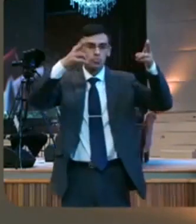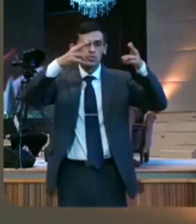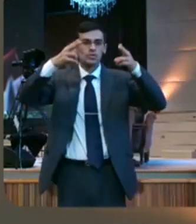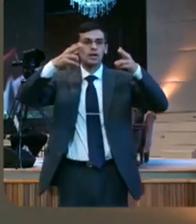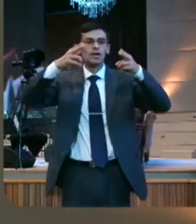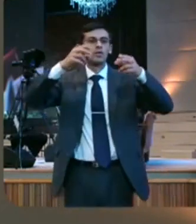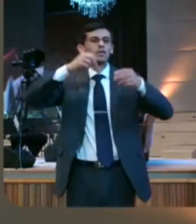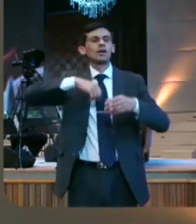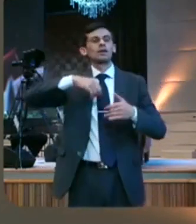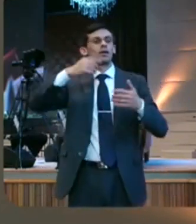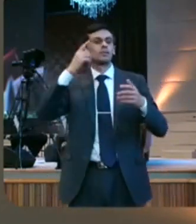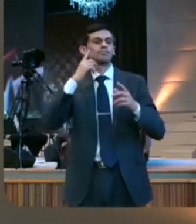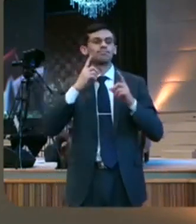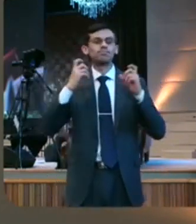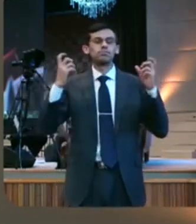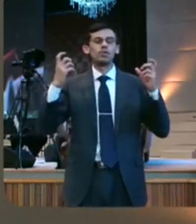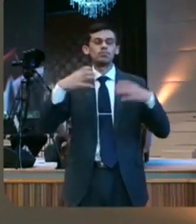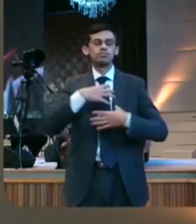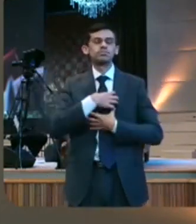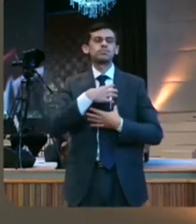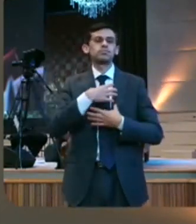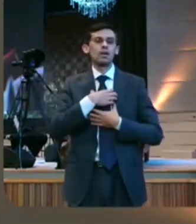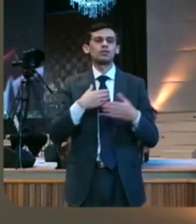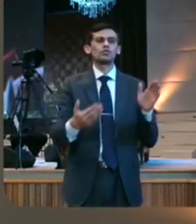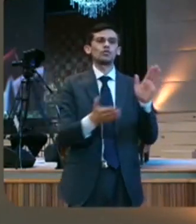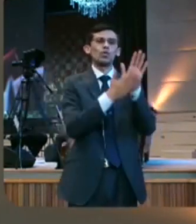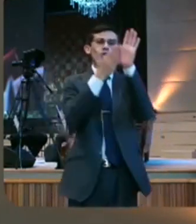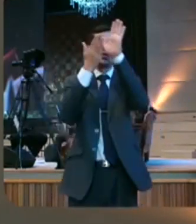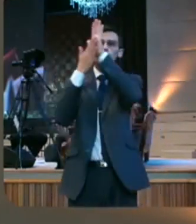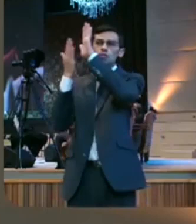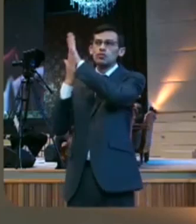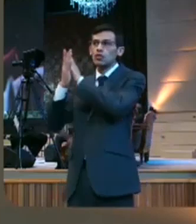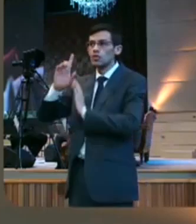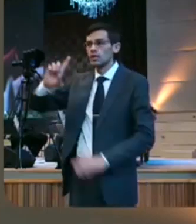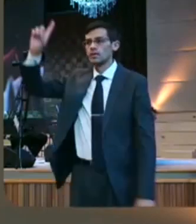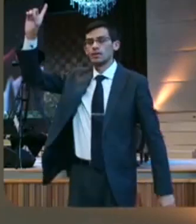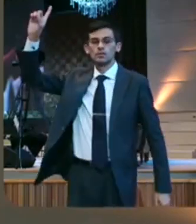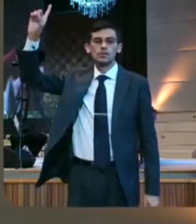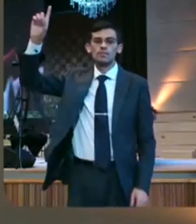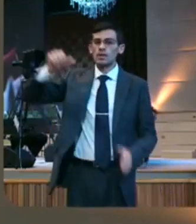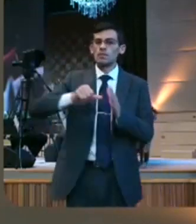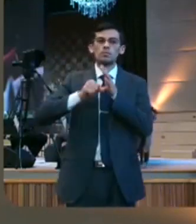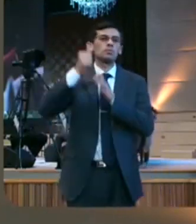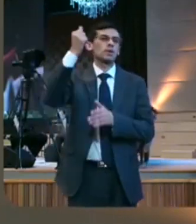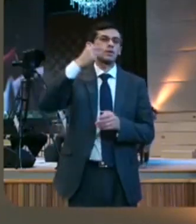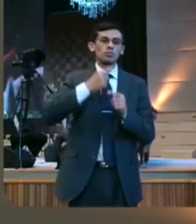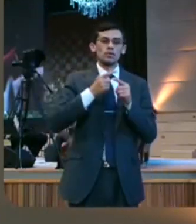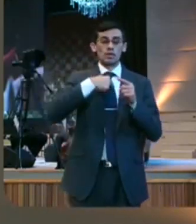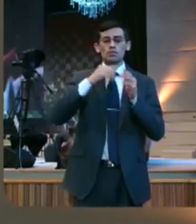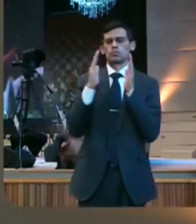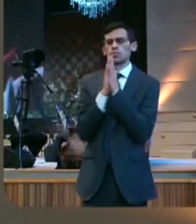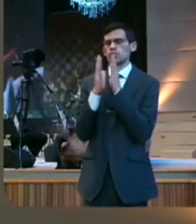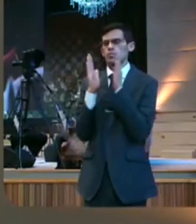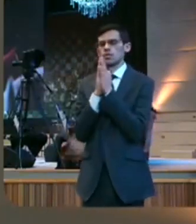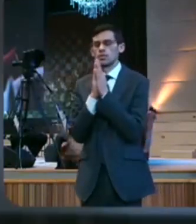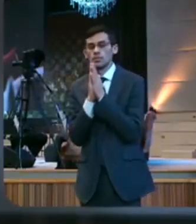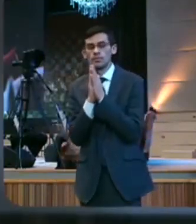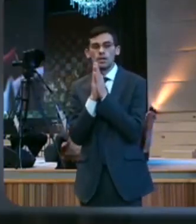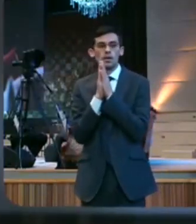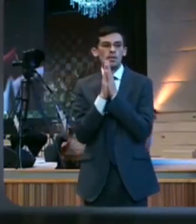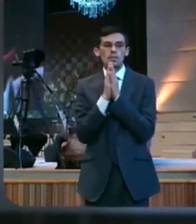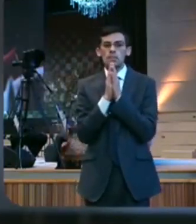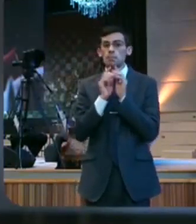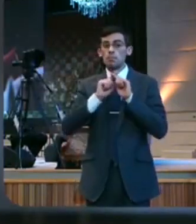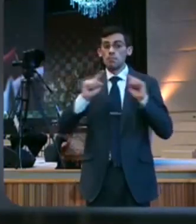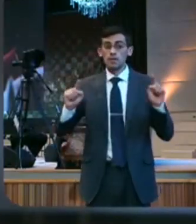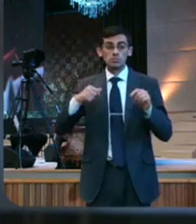meu aparelho, a não ser músicas de louvor ao Senhor. Ah, o Senhor é o primeiro porque eu oro. Mas Ele tem que ser em todas as